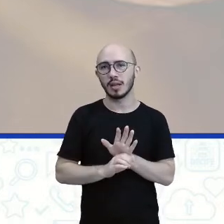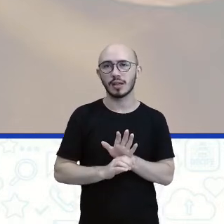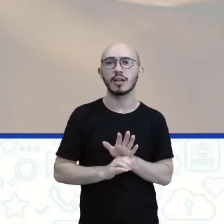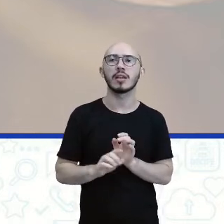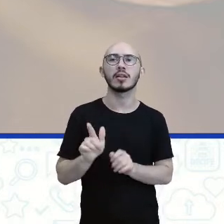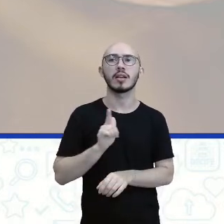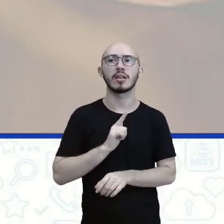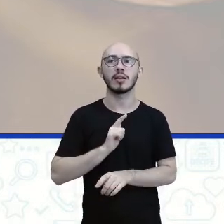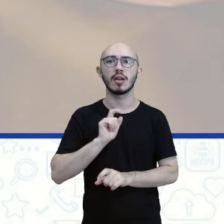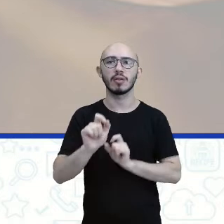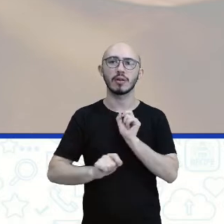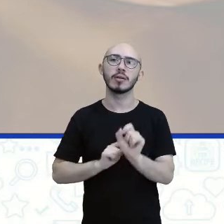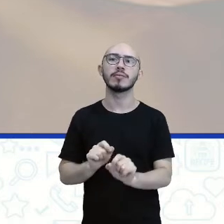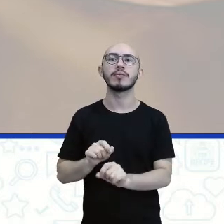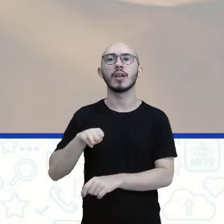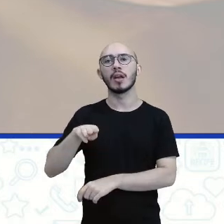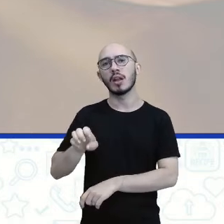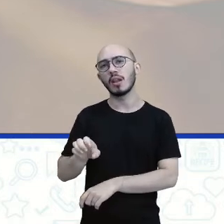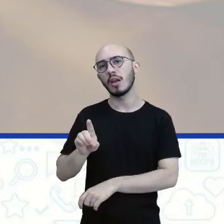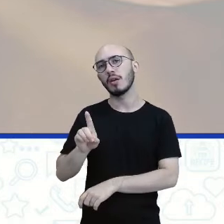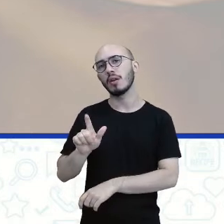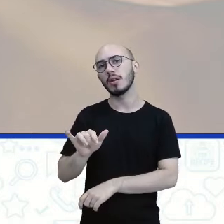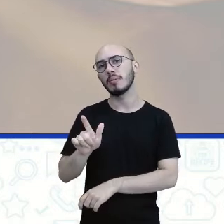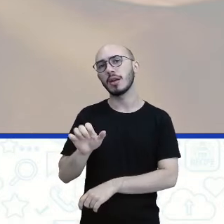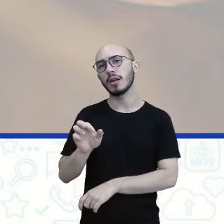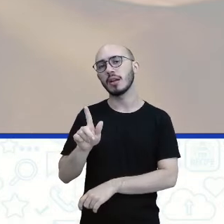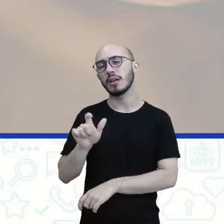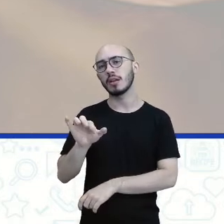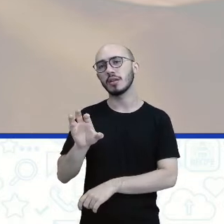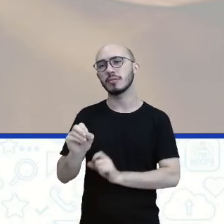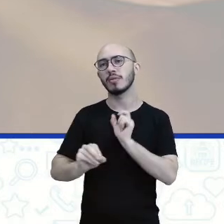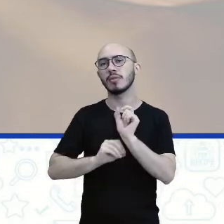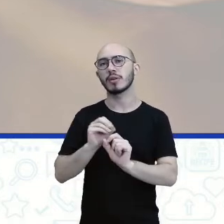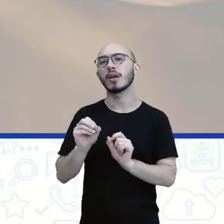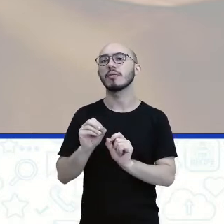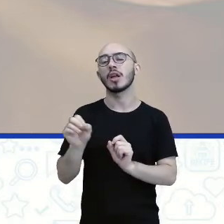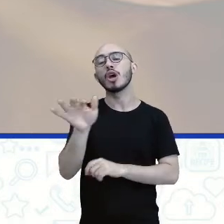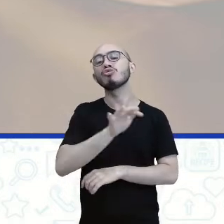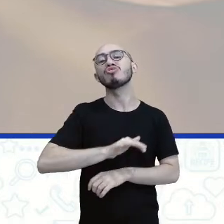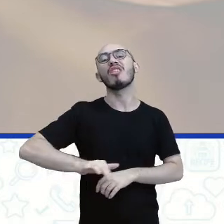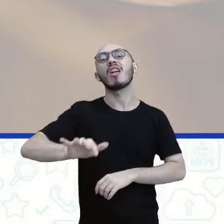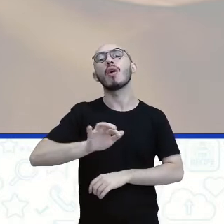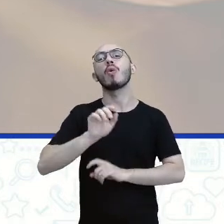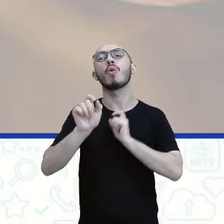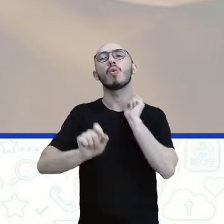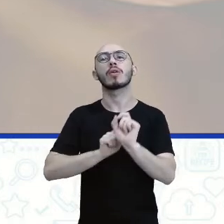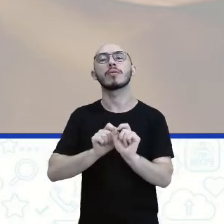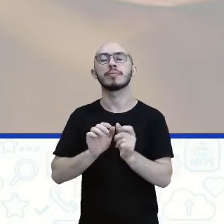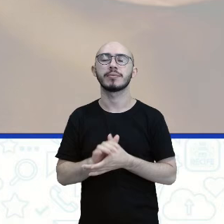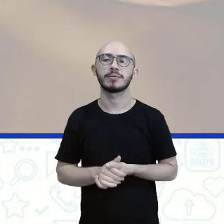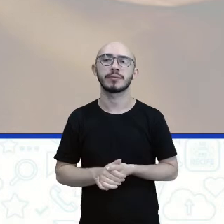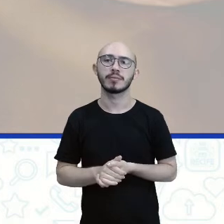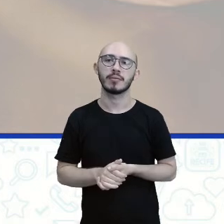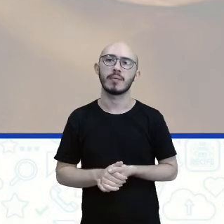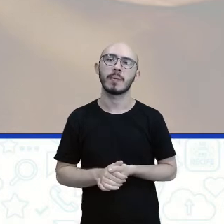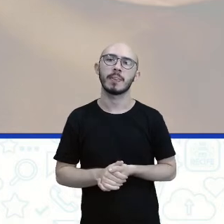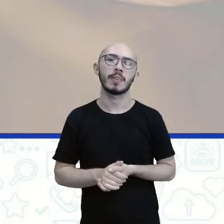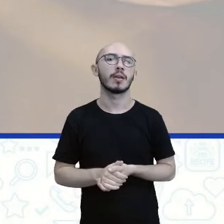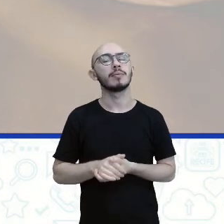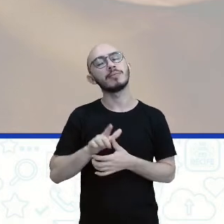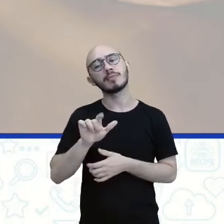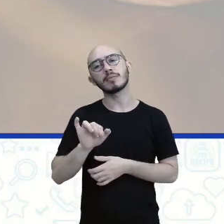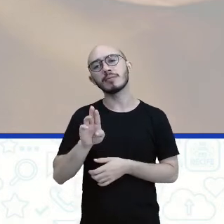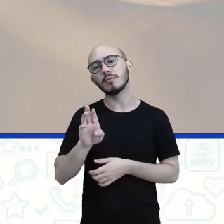chama de neoliberalismo, né, uma nova visão do liberalismo, tá? Que de modo geral seria justamente o seguinte: o liberalismo ou